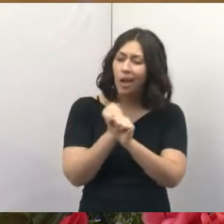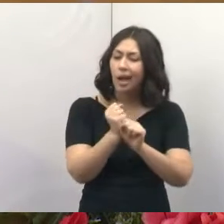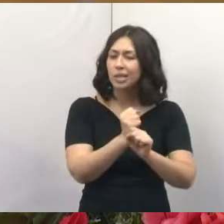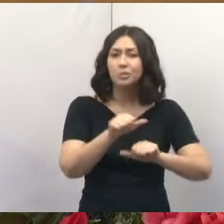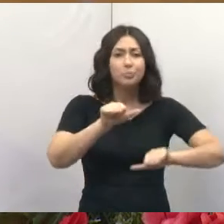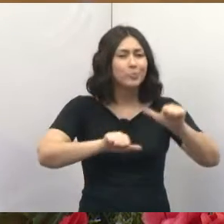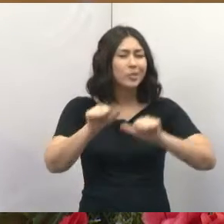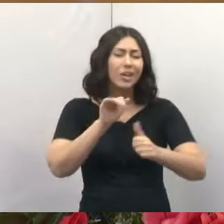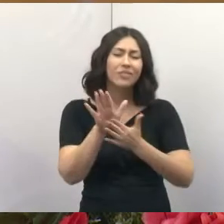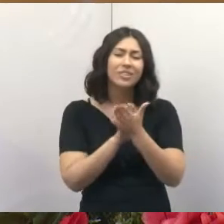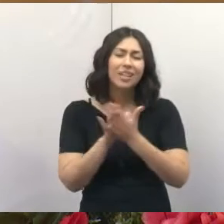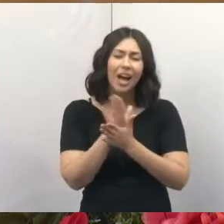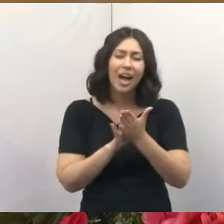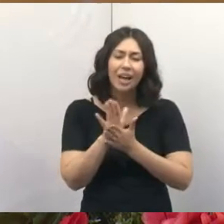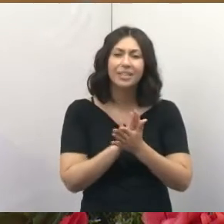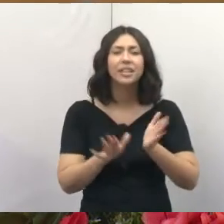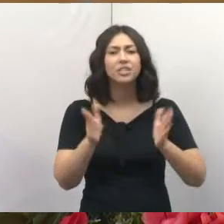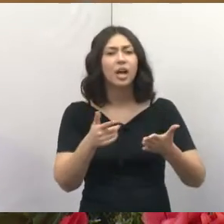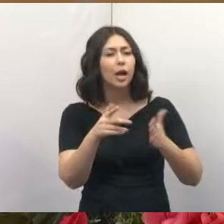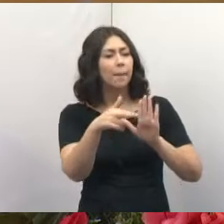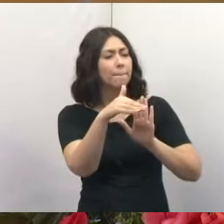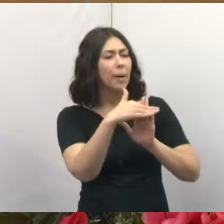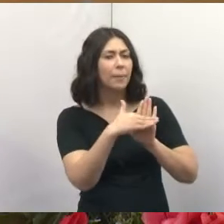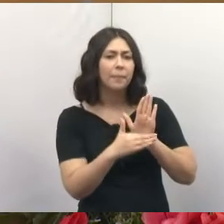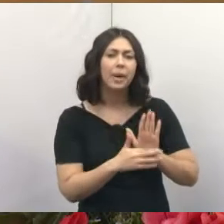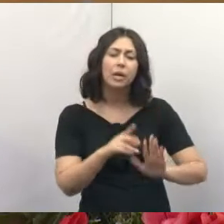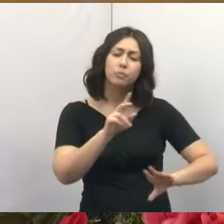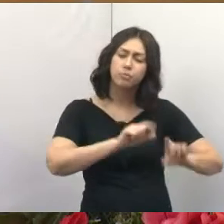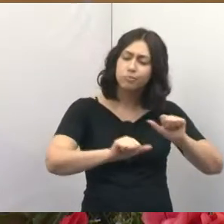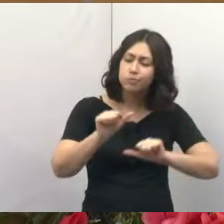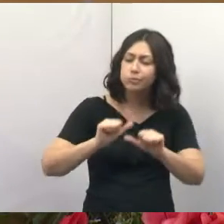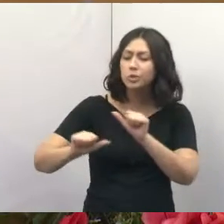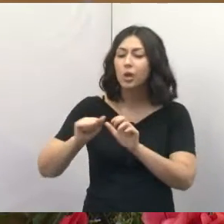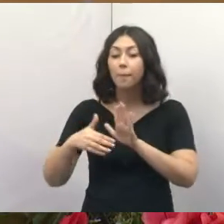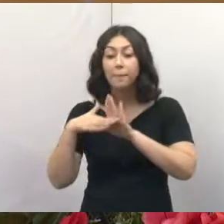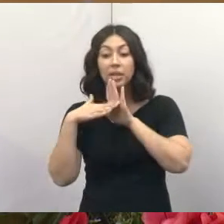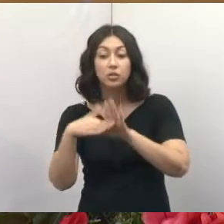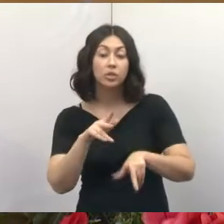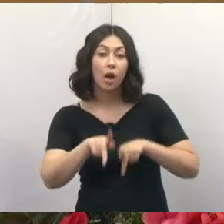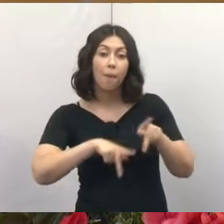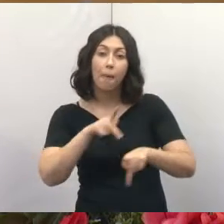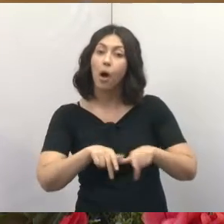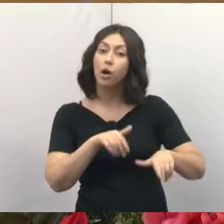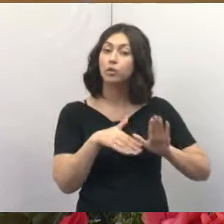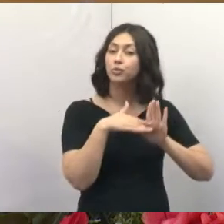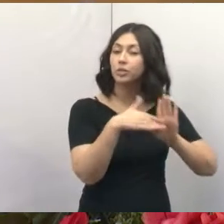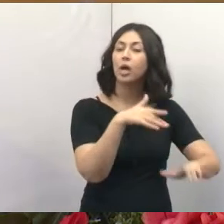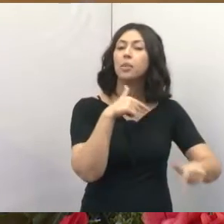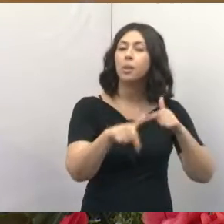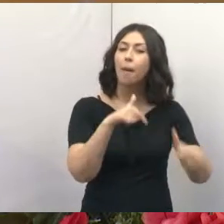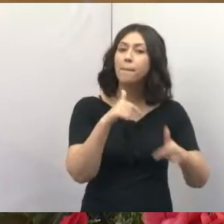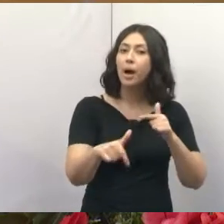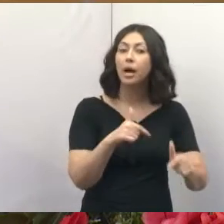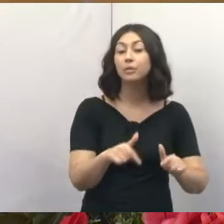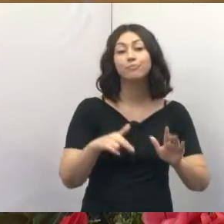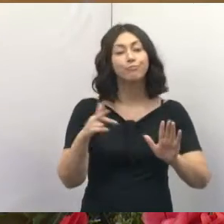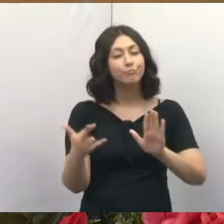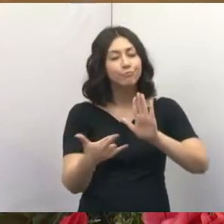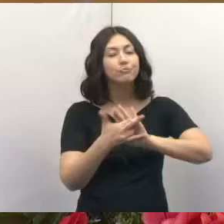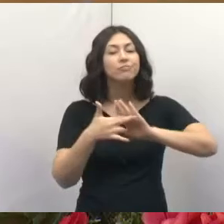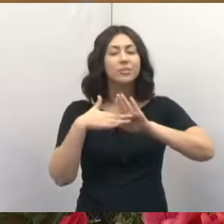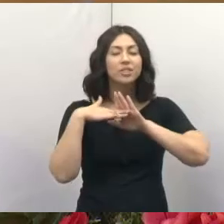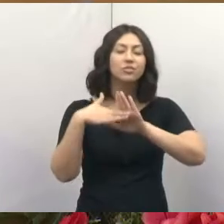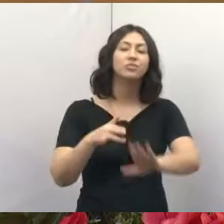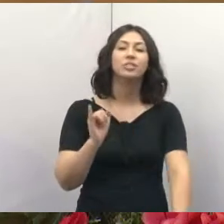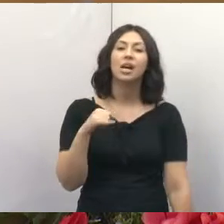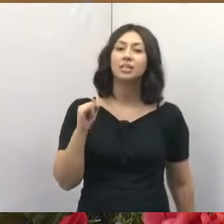ninguém mexia. A gente mexeu em várias coisas aqui para melhorar para os trabalhadores, para melhorar para a população, e esse regimento, com certeza, vai ajudar